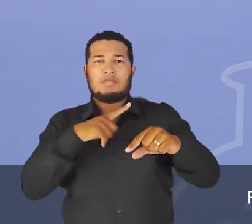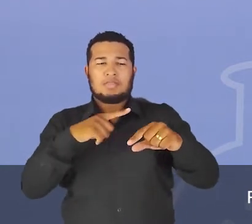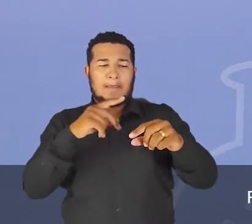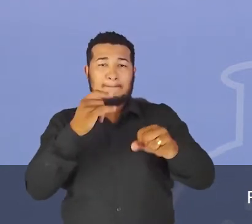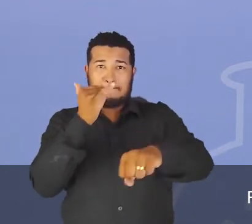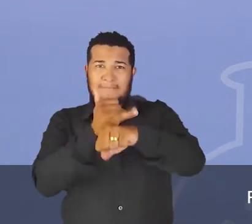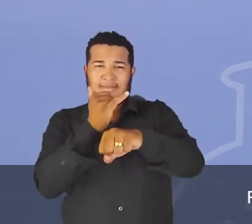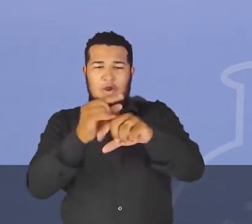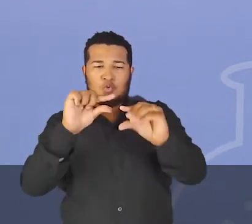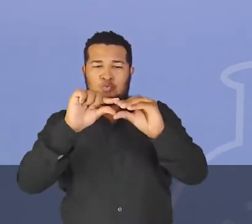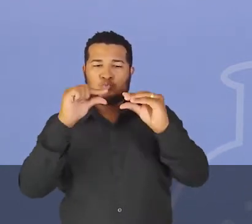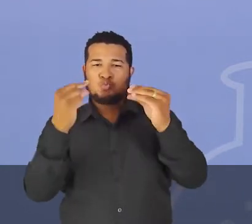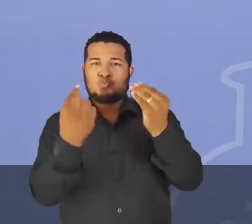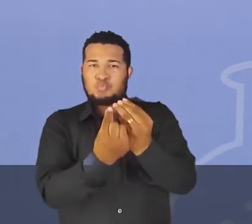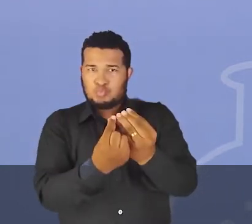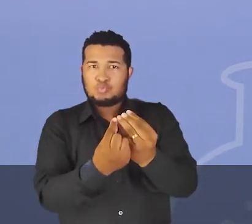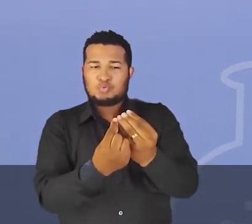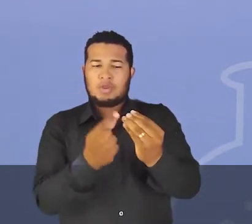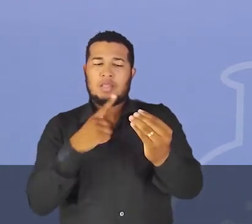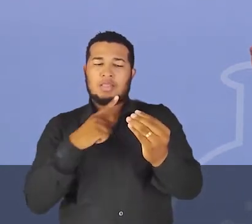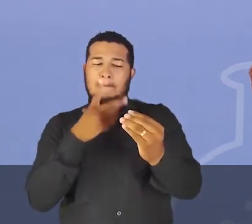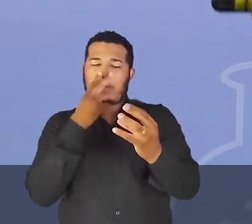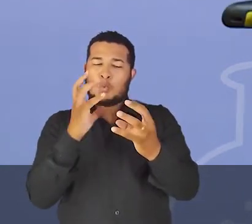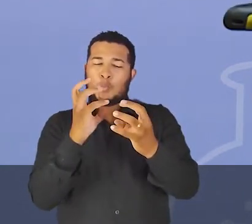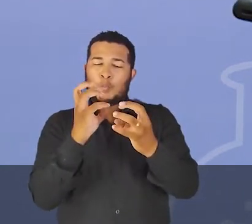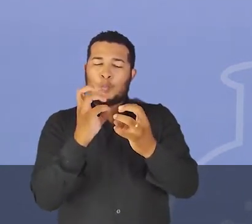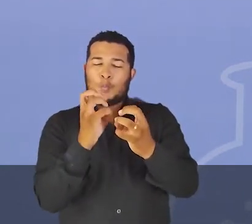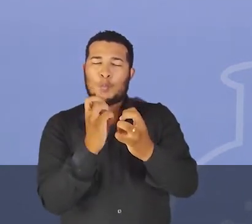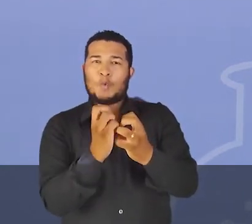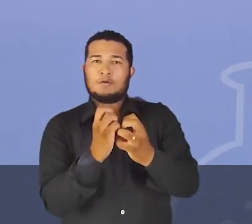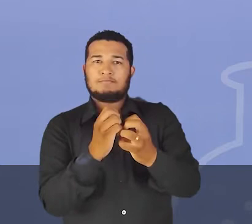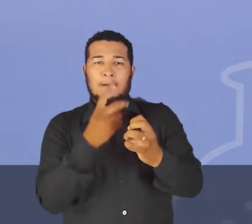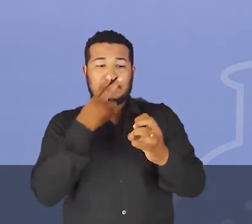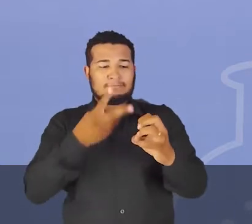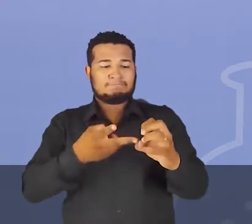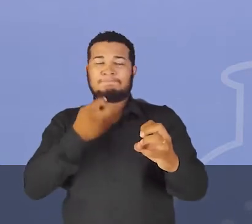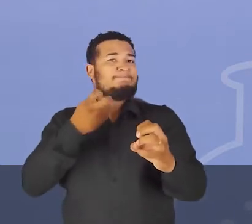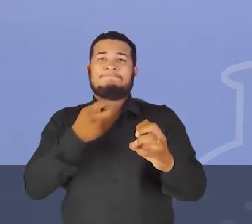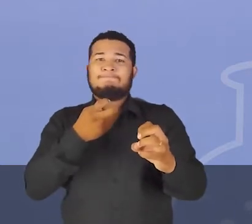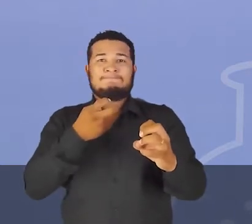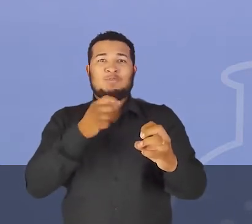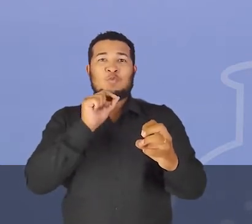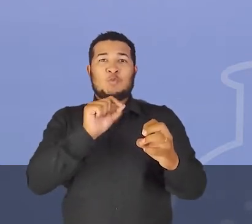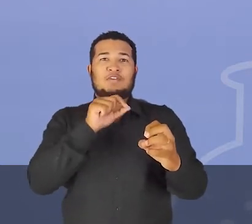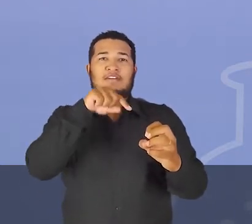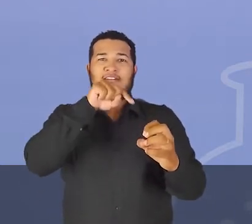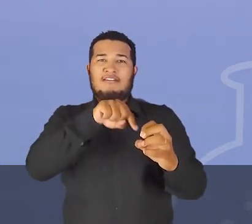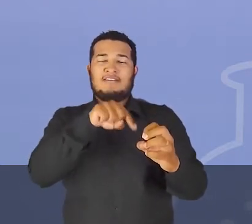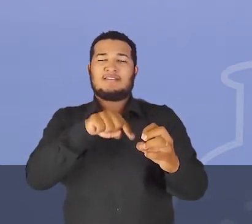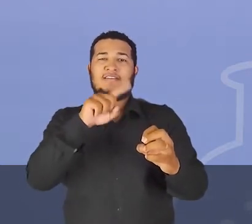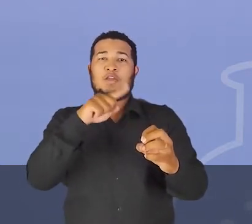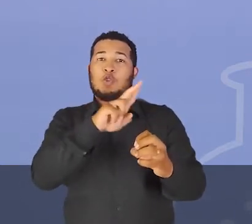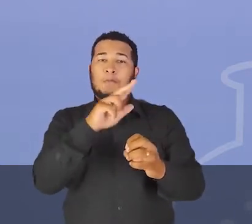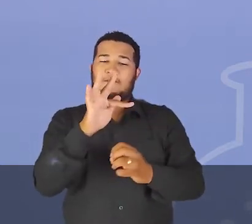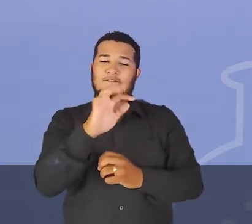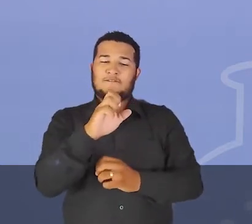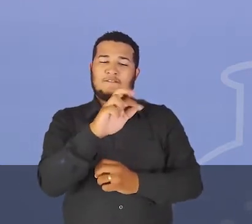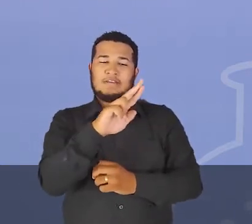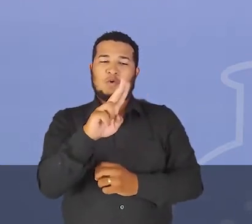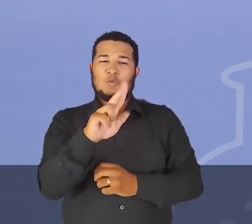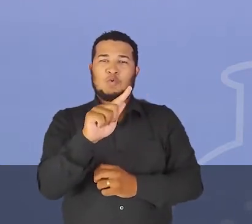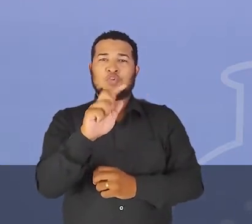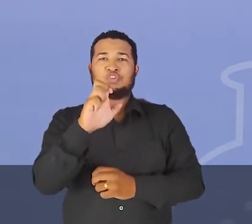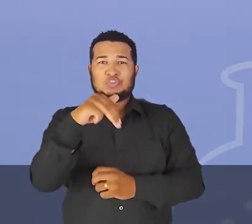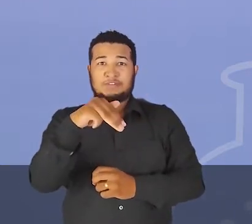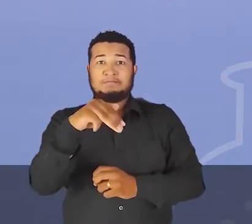por esse metal e ele começa a enferrujar, a gente não se dá conta de que esse processo que a gente chama de ferrugem